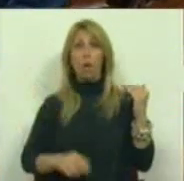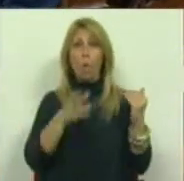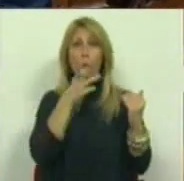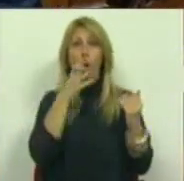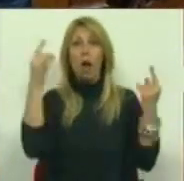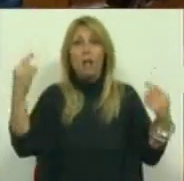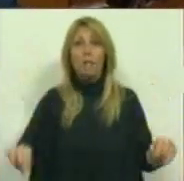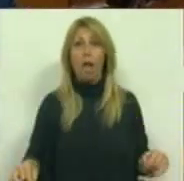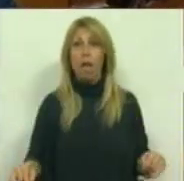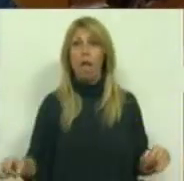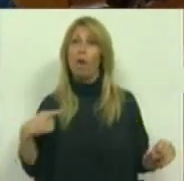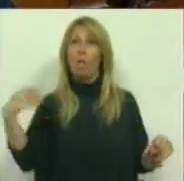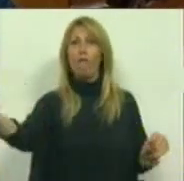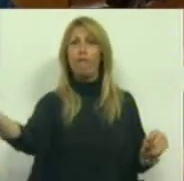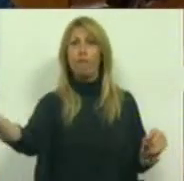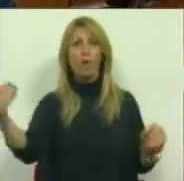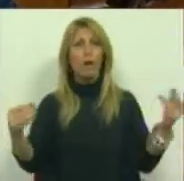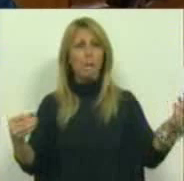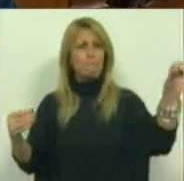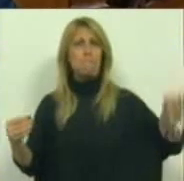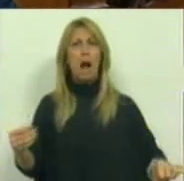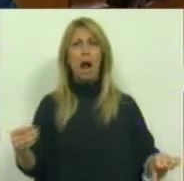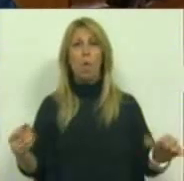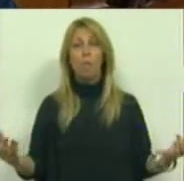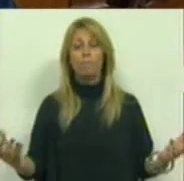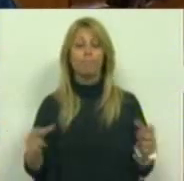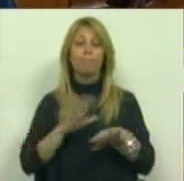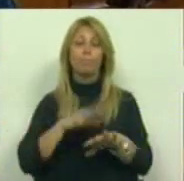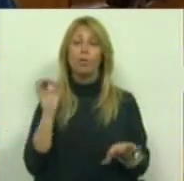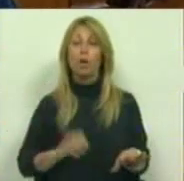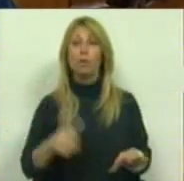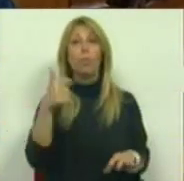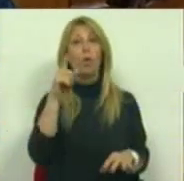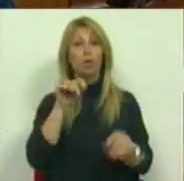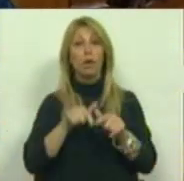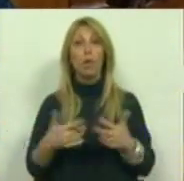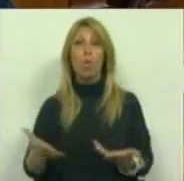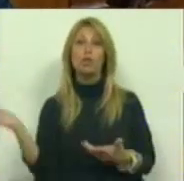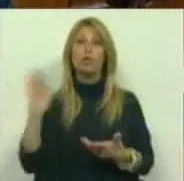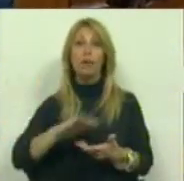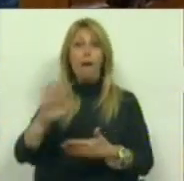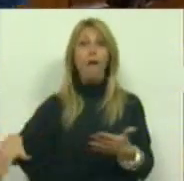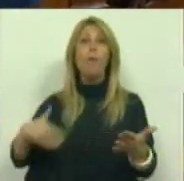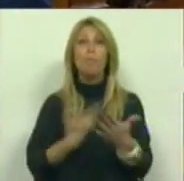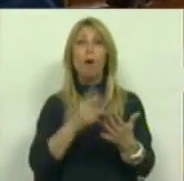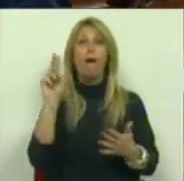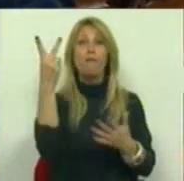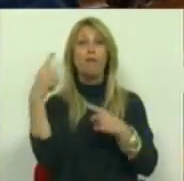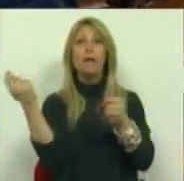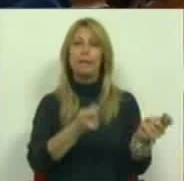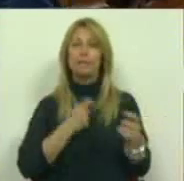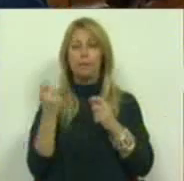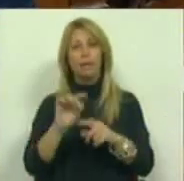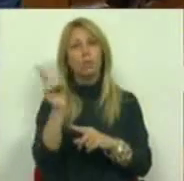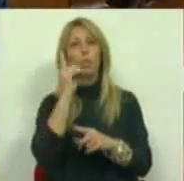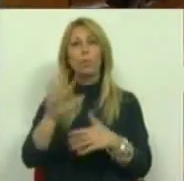isso mesmo, exatamente por isso mesmo, o Bloco de Esquerda traz hoje duas propostas a debate. Não são propostas novas,